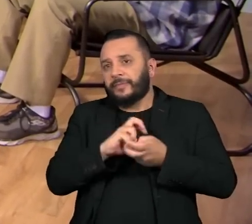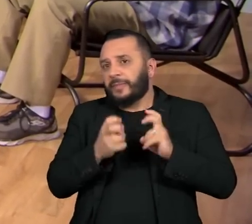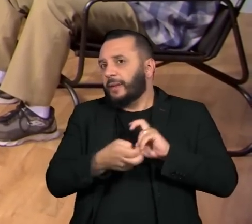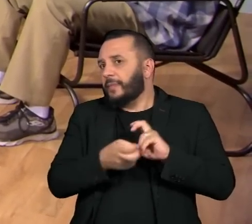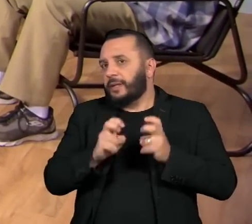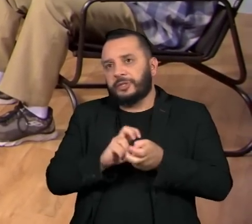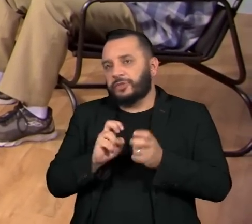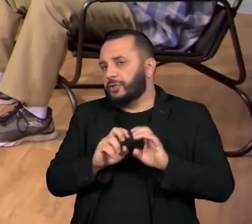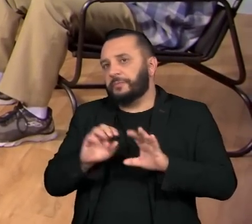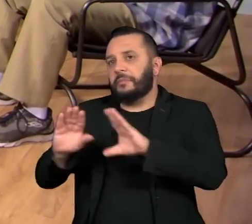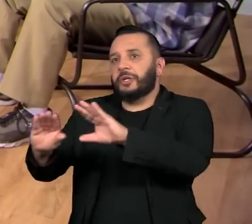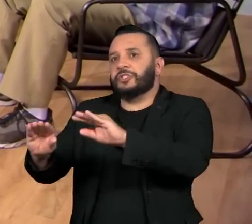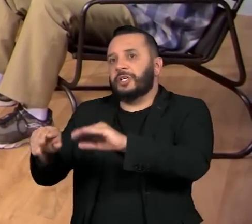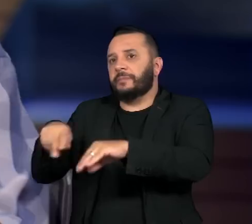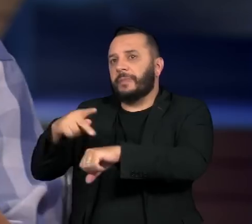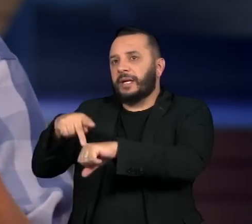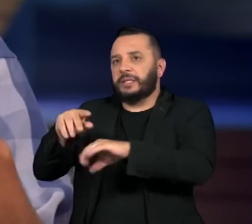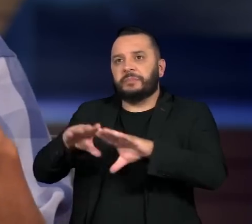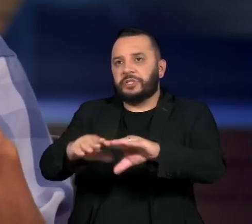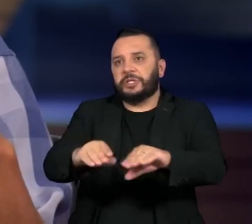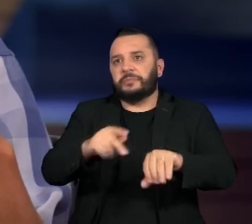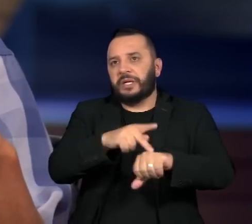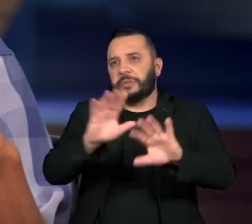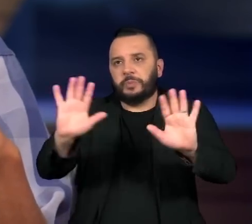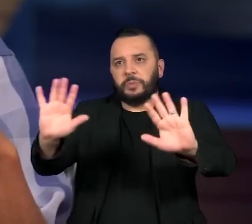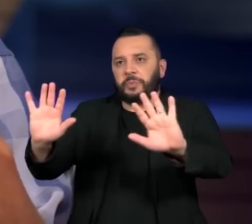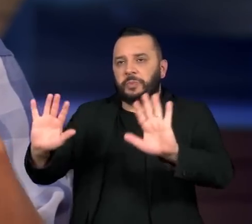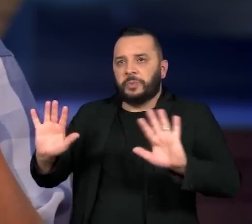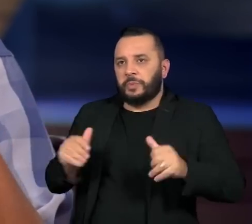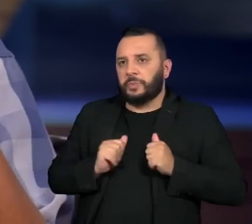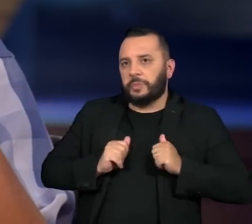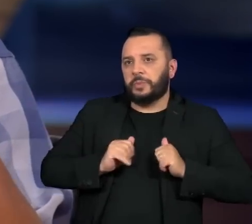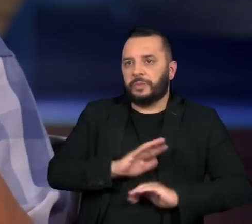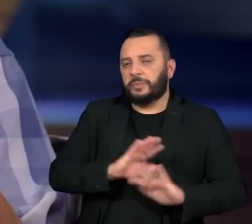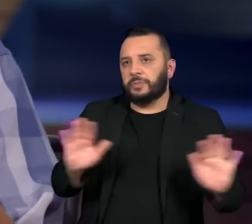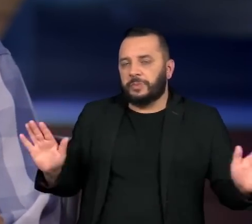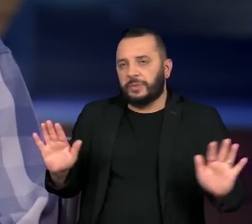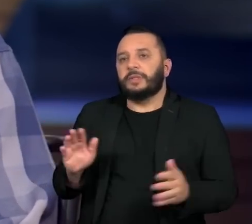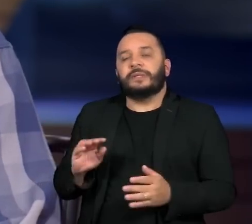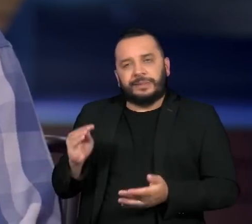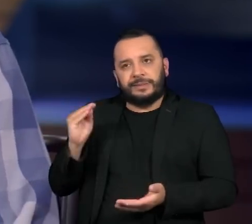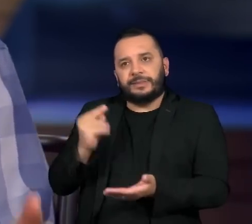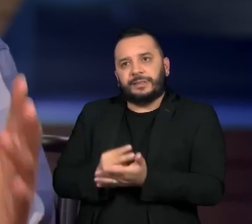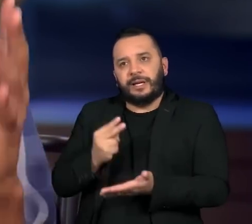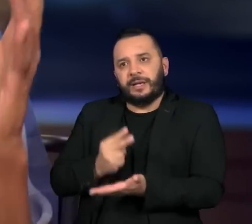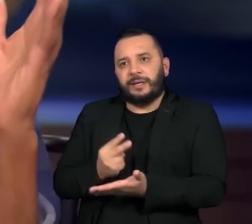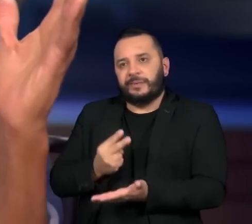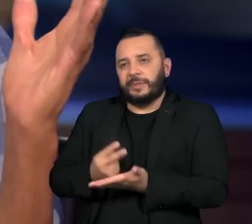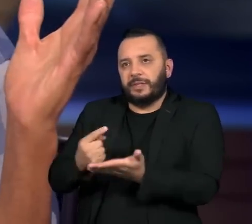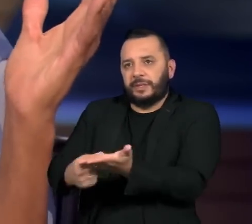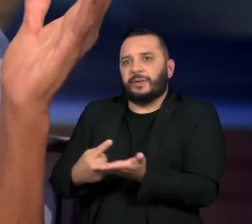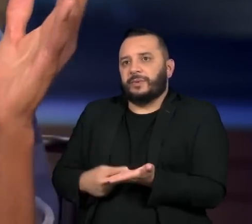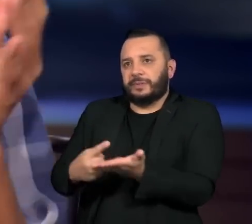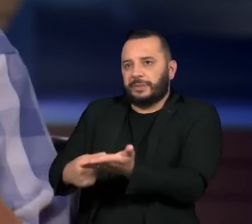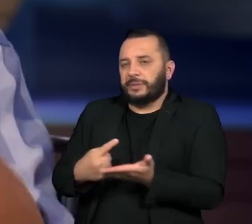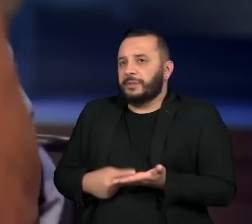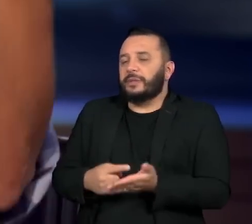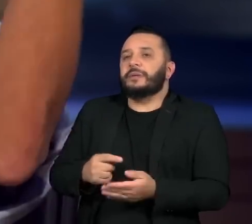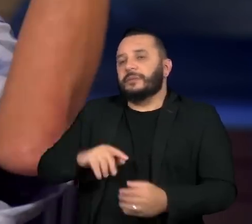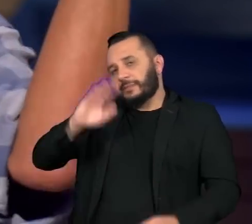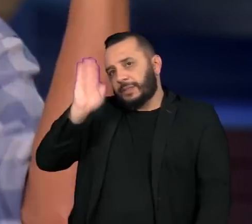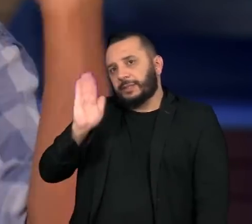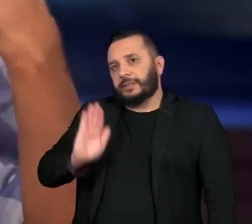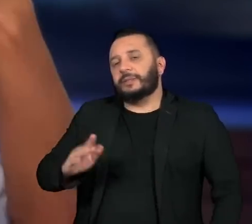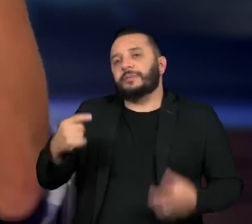em assuntos internos de outros países. A preferência sempre pela negociação. Eu acho que deveria caminhar nesse